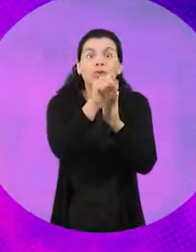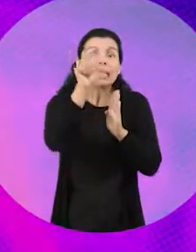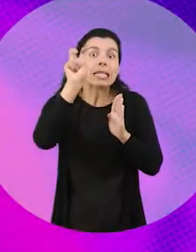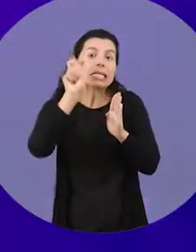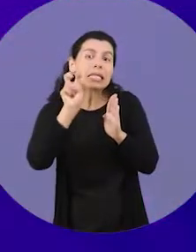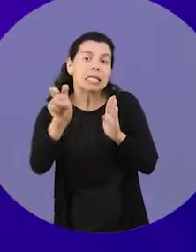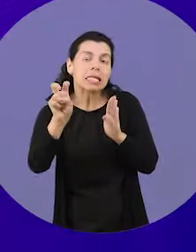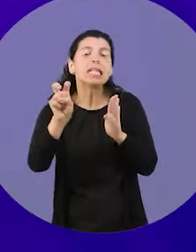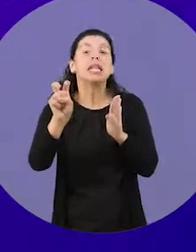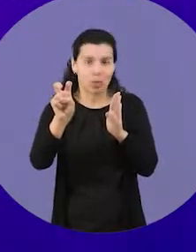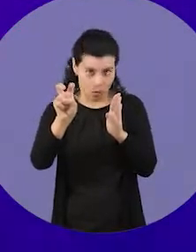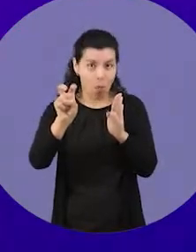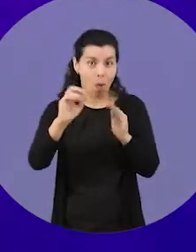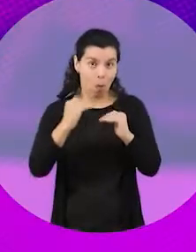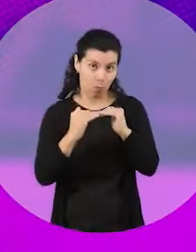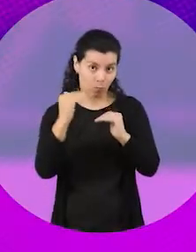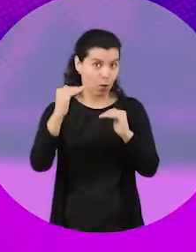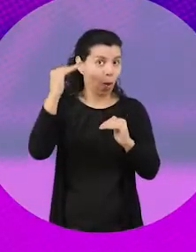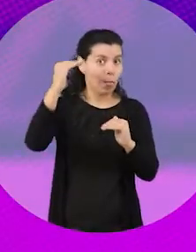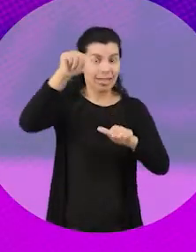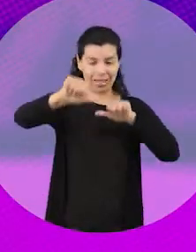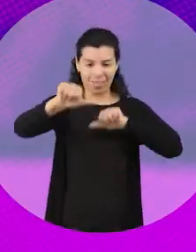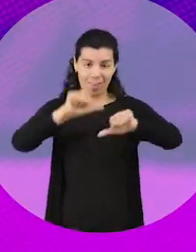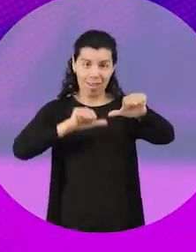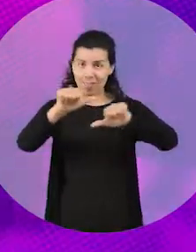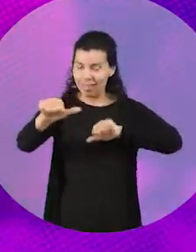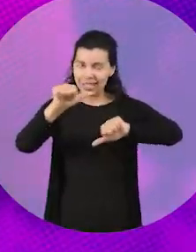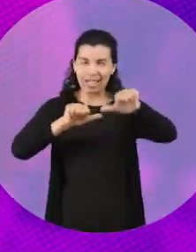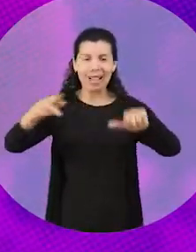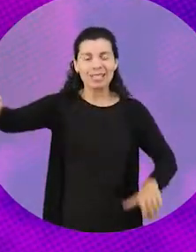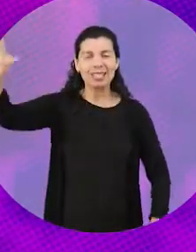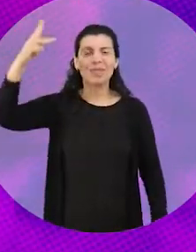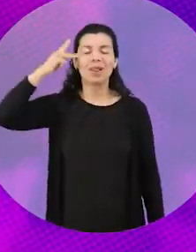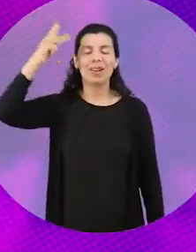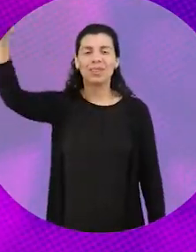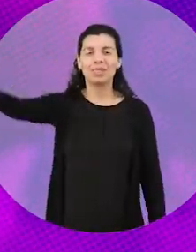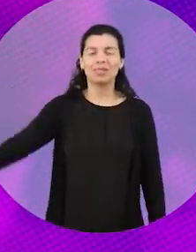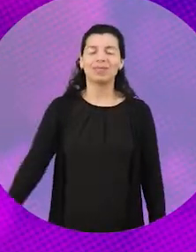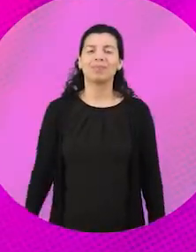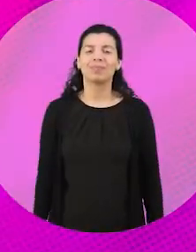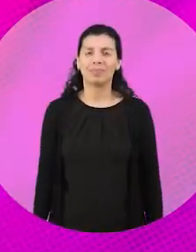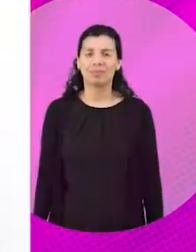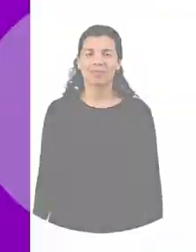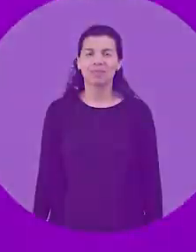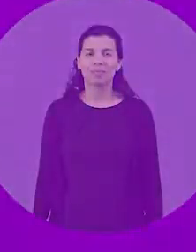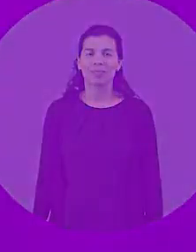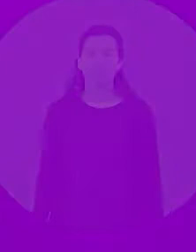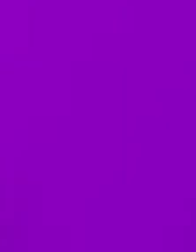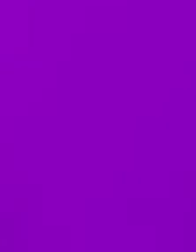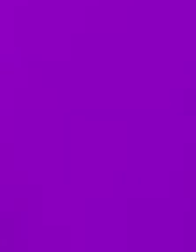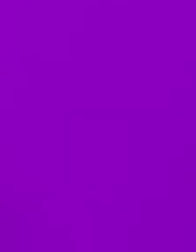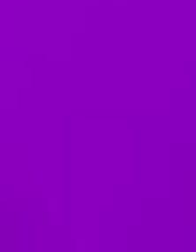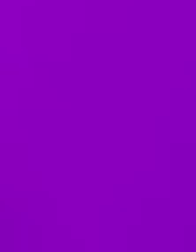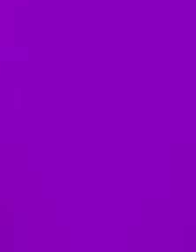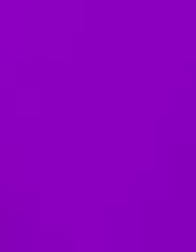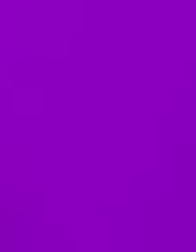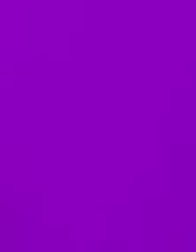bolos crescem mais cinco pontos e Bruno não sai do lugar bolos tá virando o jogo em São